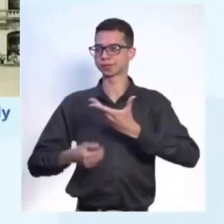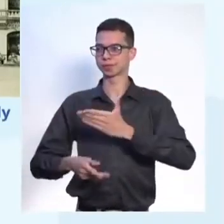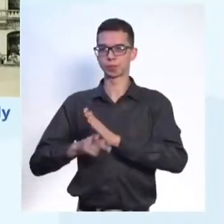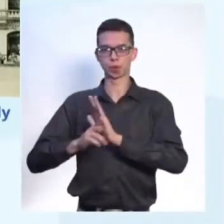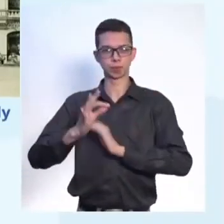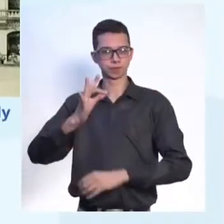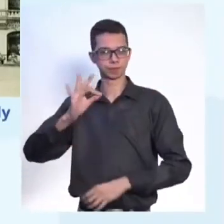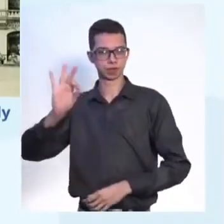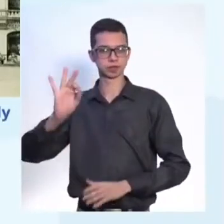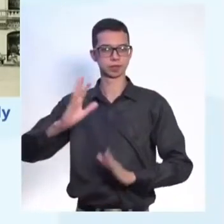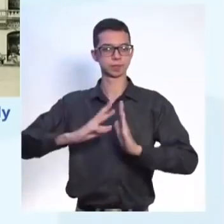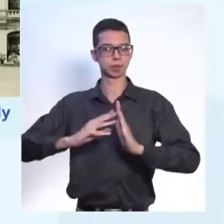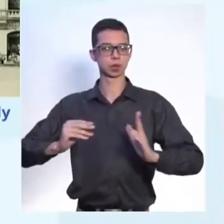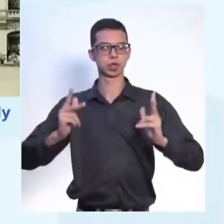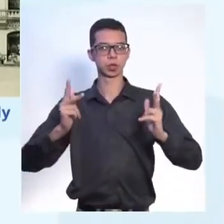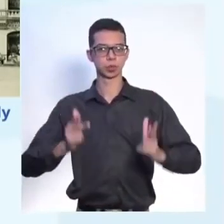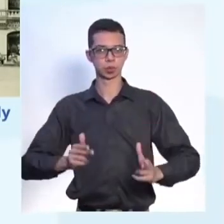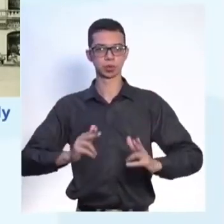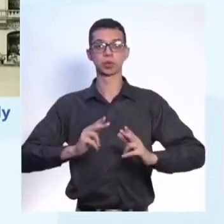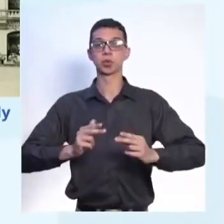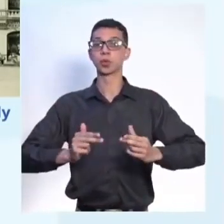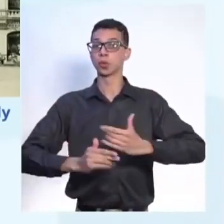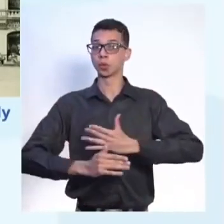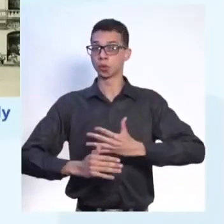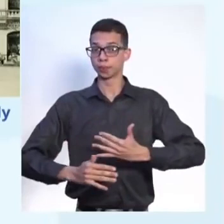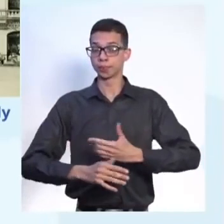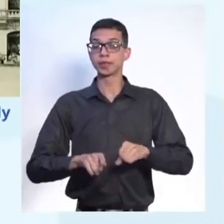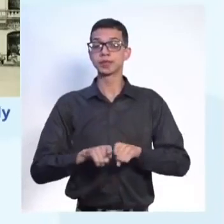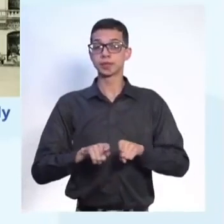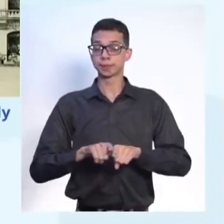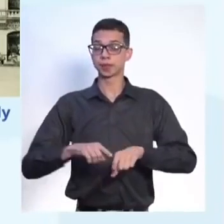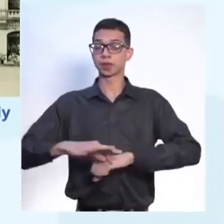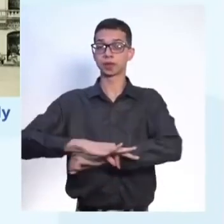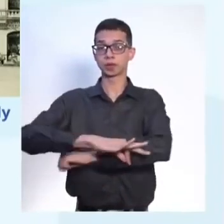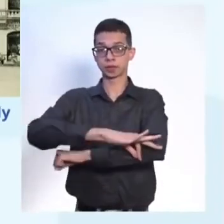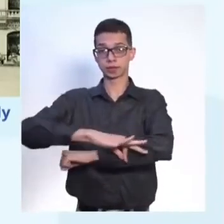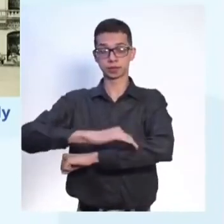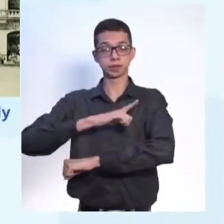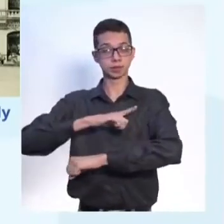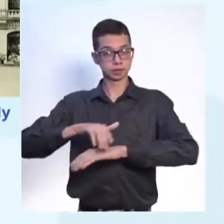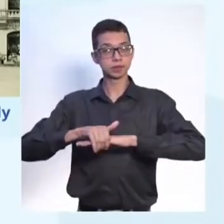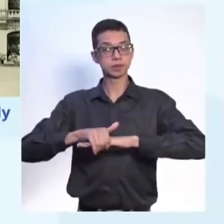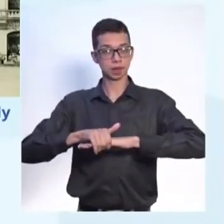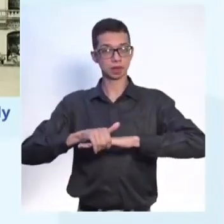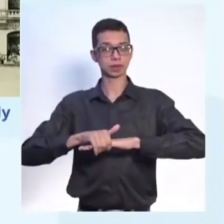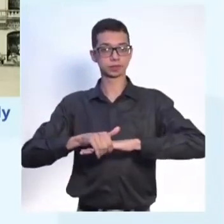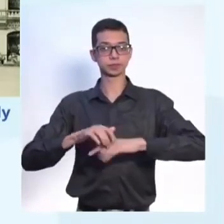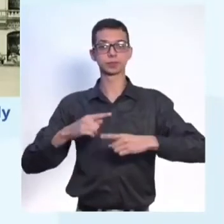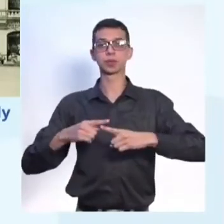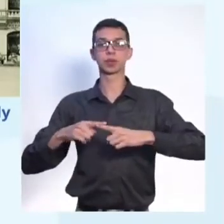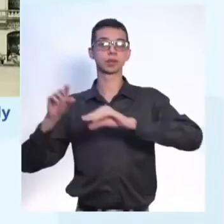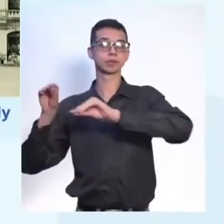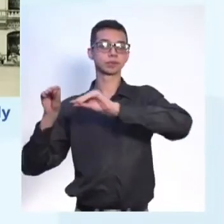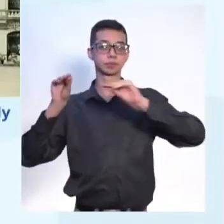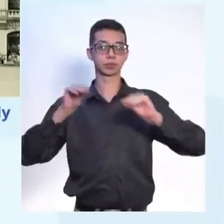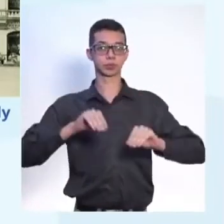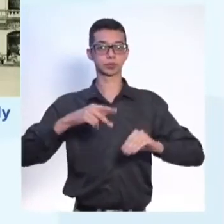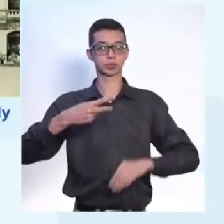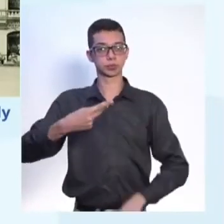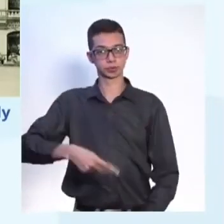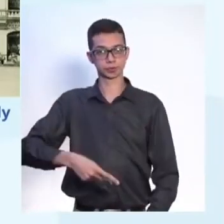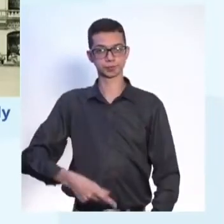de urbanização, e também nós vamos ter muita arquitetura inglesa também que está se instalando. Então,